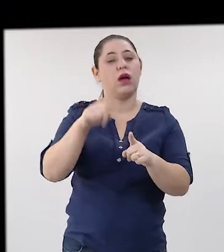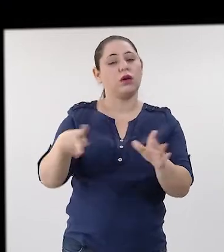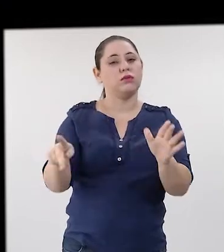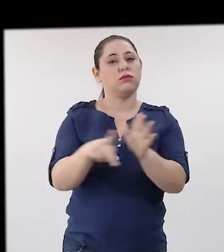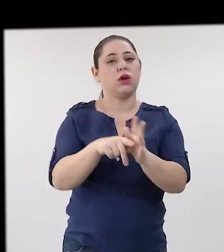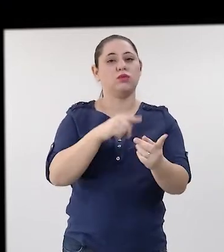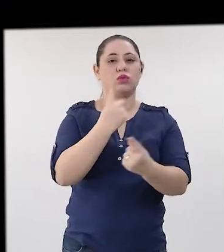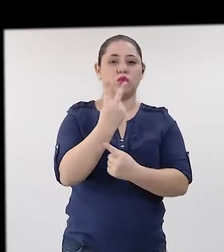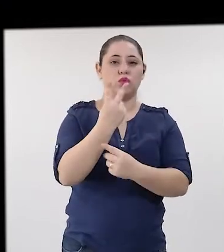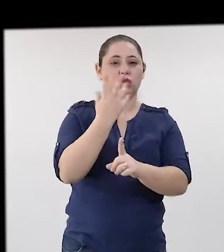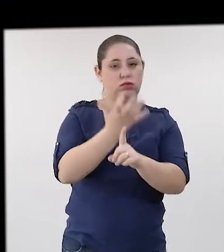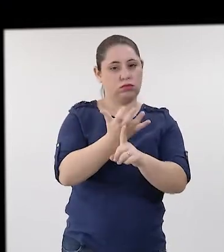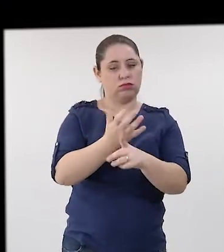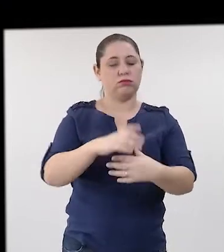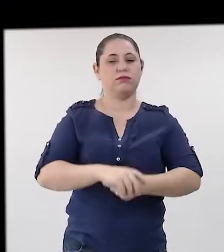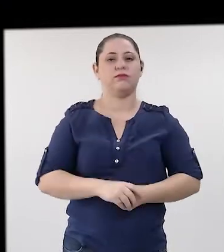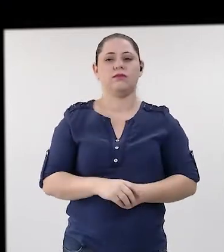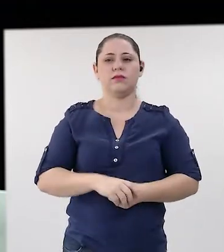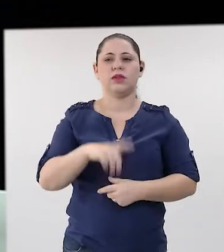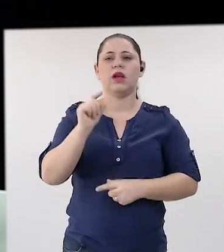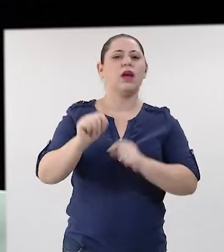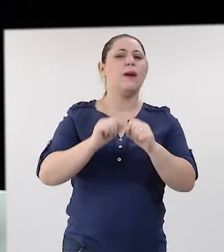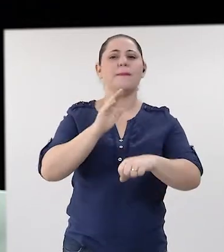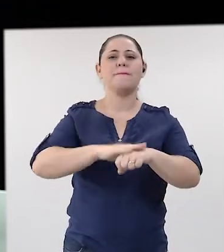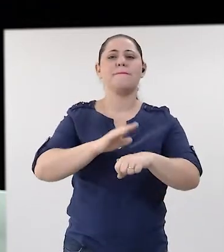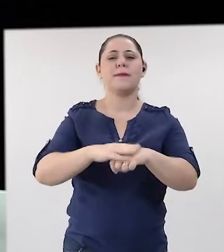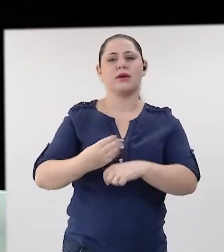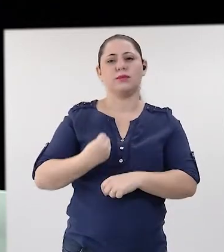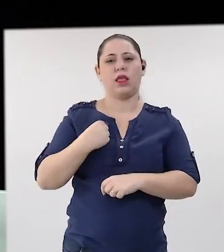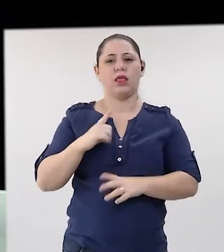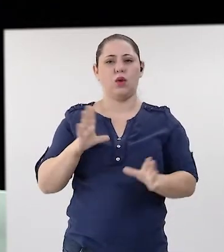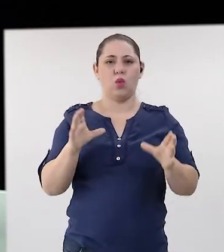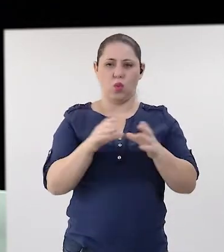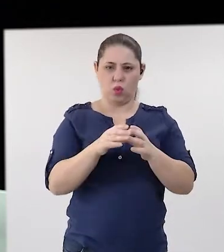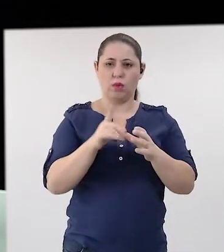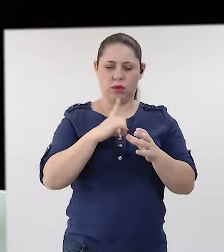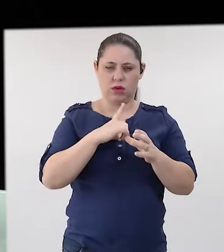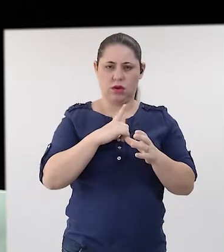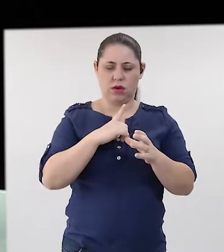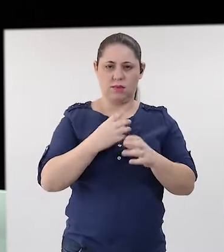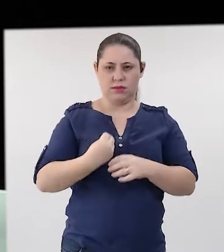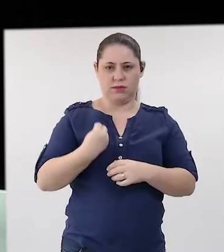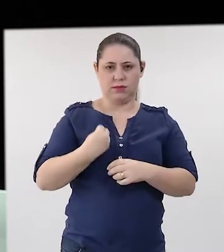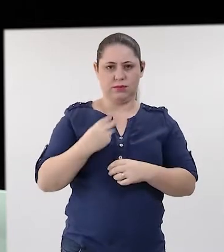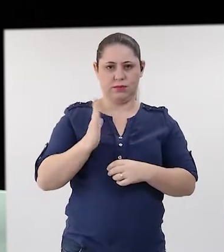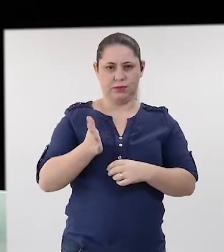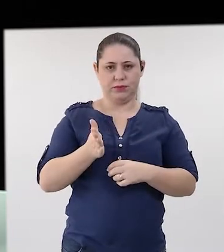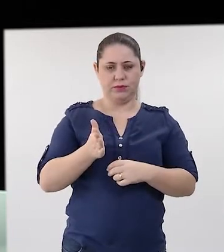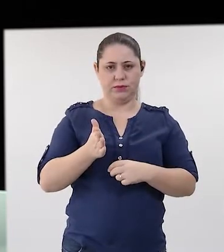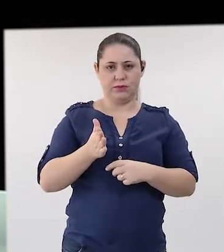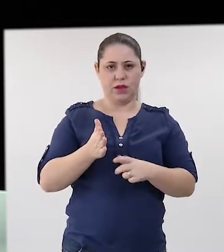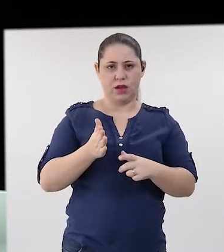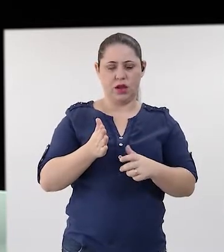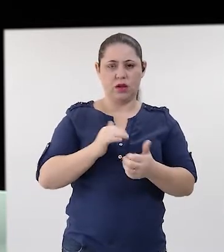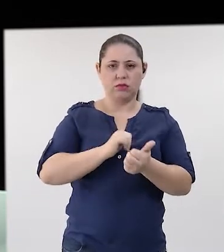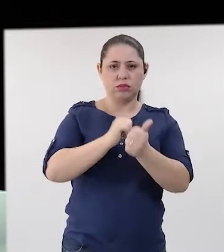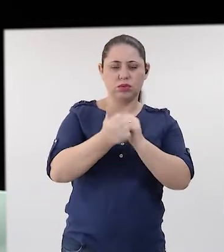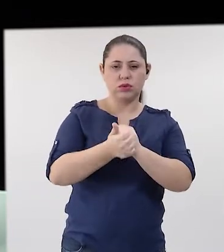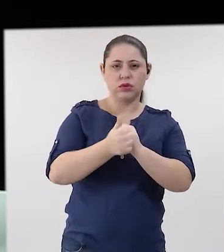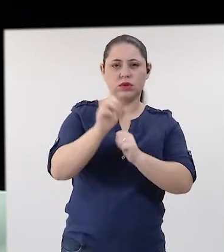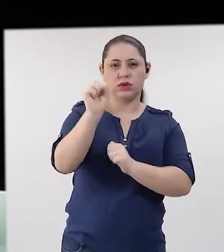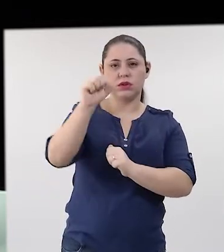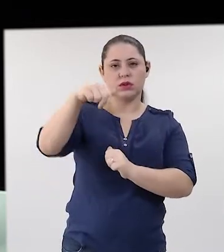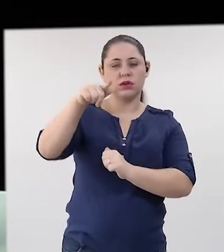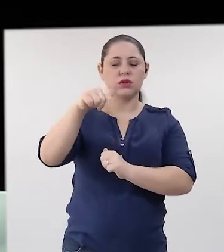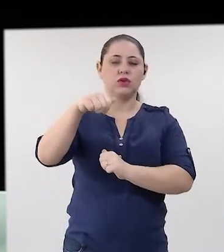duas disciplinas estaria nisso daí. E quem mais, além de você, participa? Porque tem um grupo, né, que até participou da